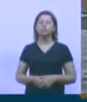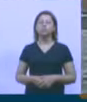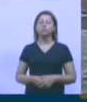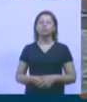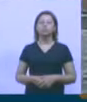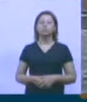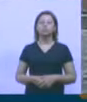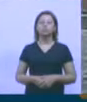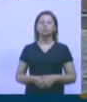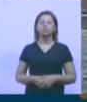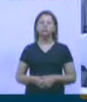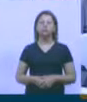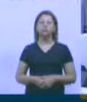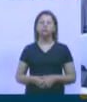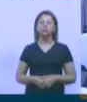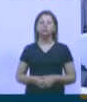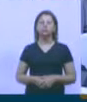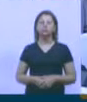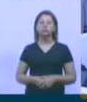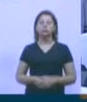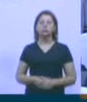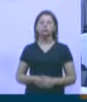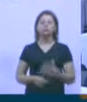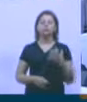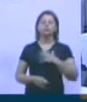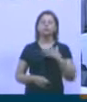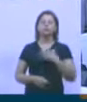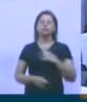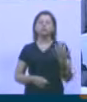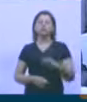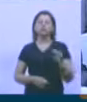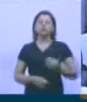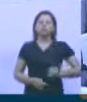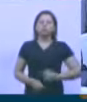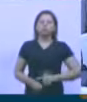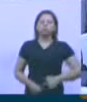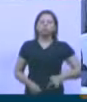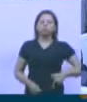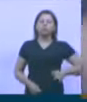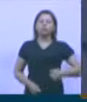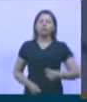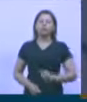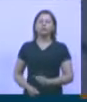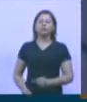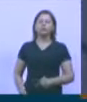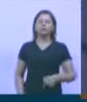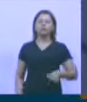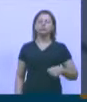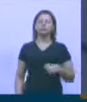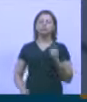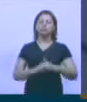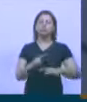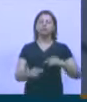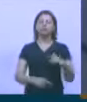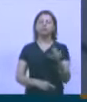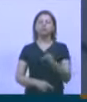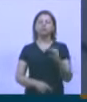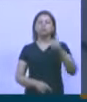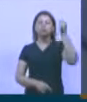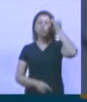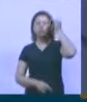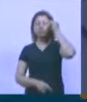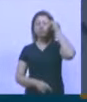pain in the stomach. Um dos sintomas foi uma dor no estômago. Or a pain in the head. Depois, dor na